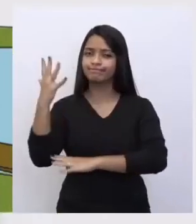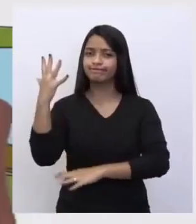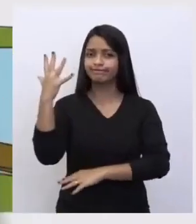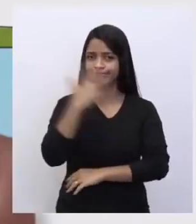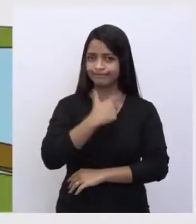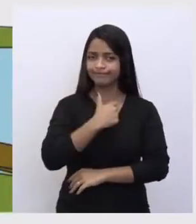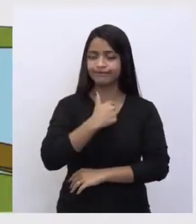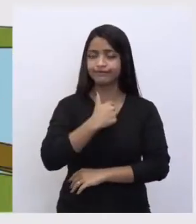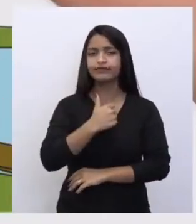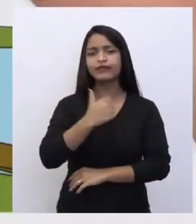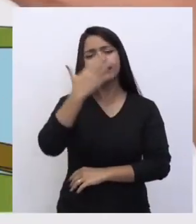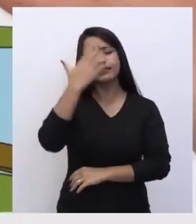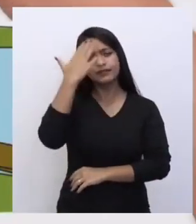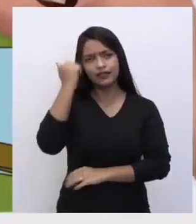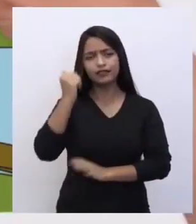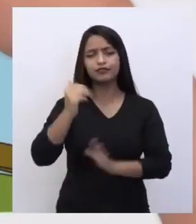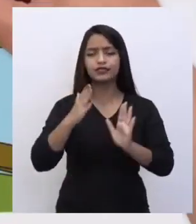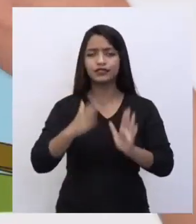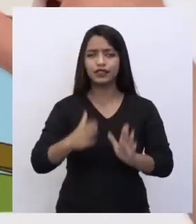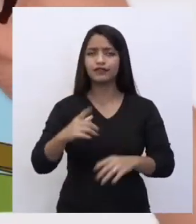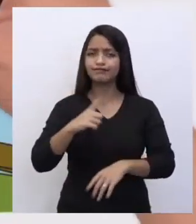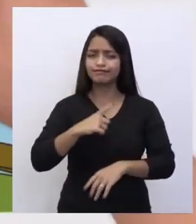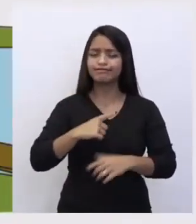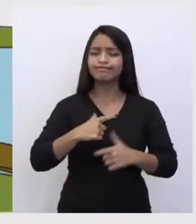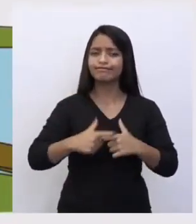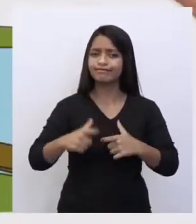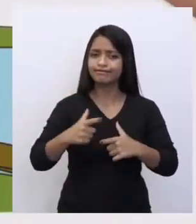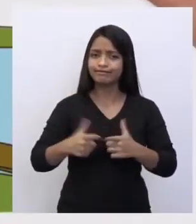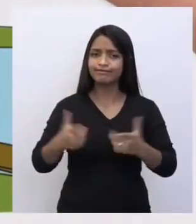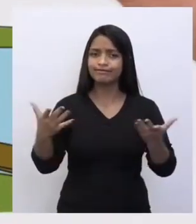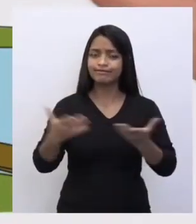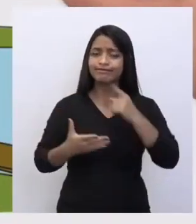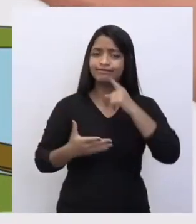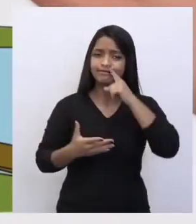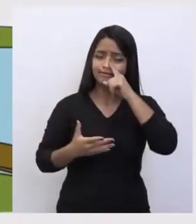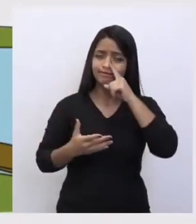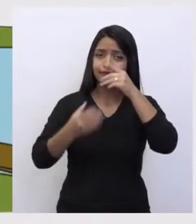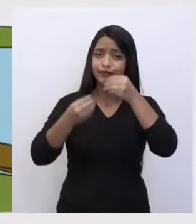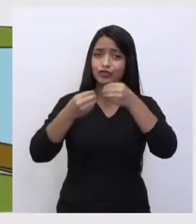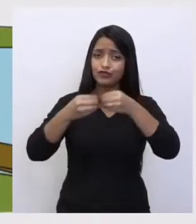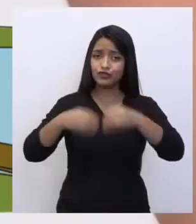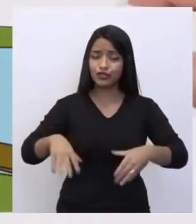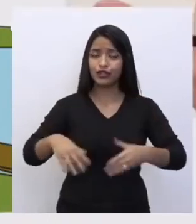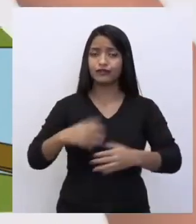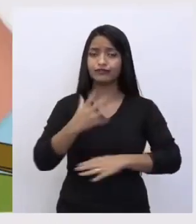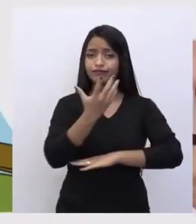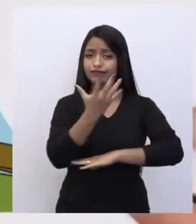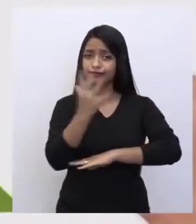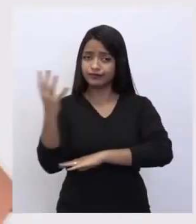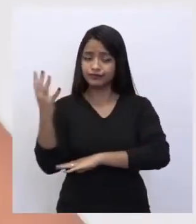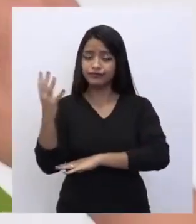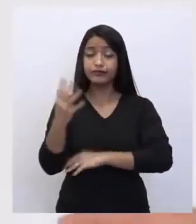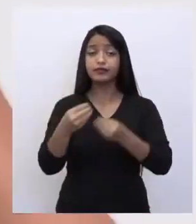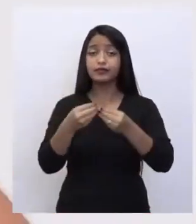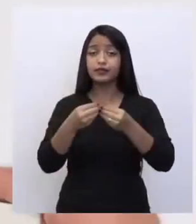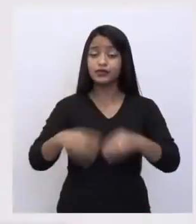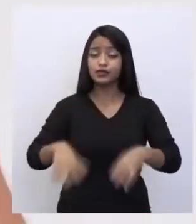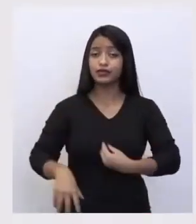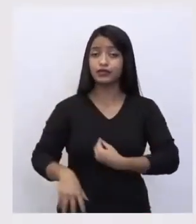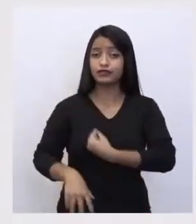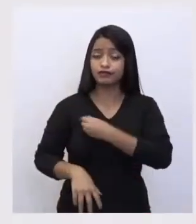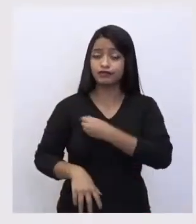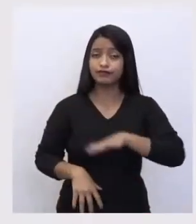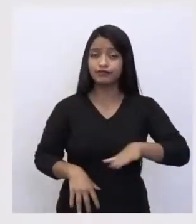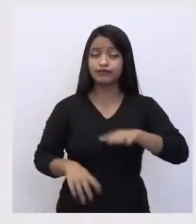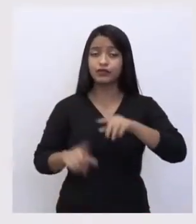Já se sabe que vivemos uma grave crise ambiental, que põe em risco as atividades produtivas, o bem-estar da sociedade e até